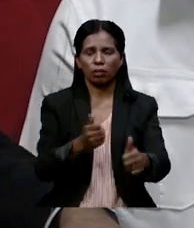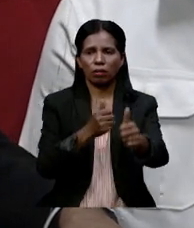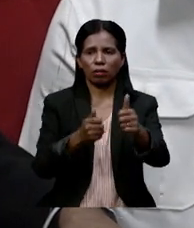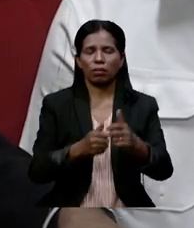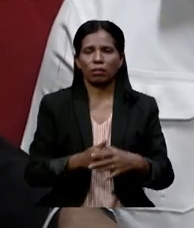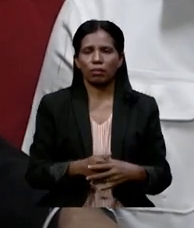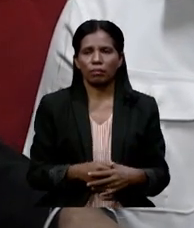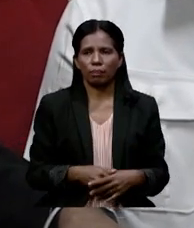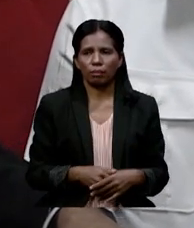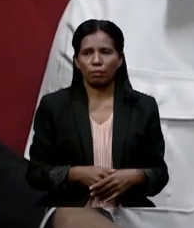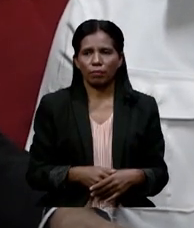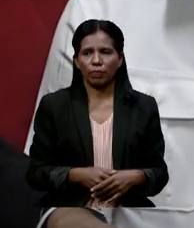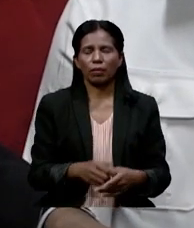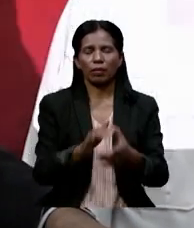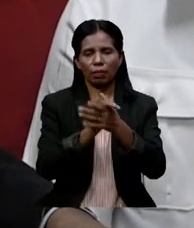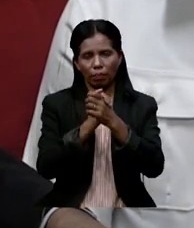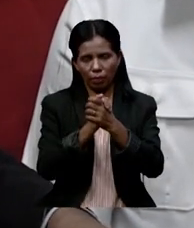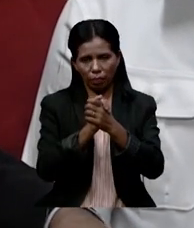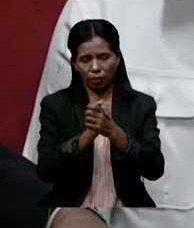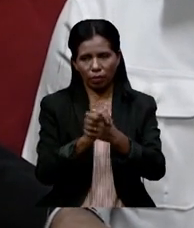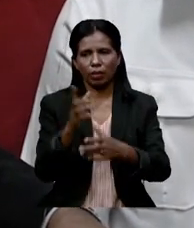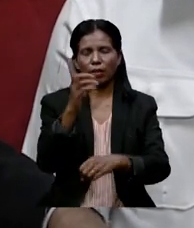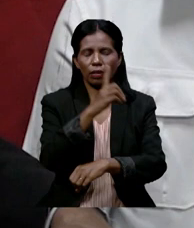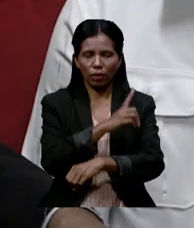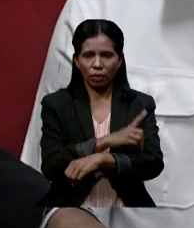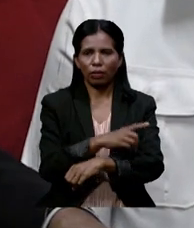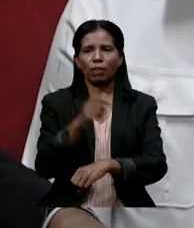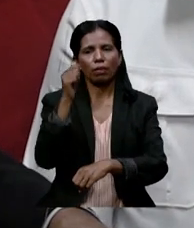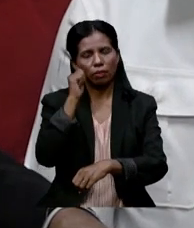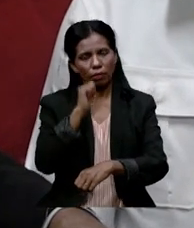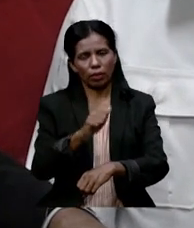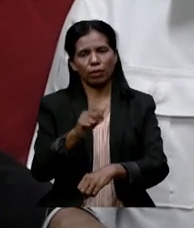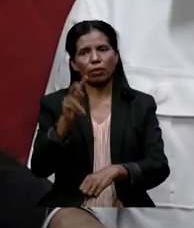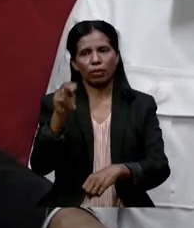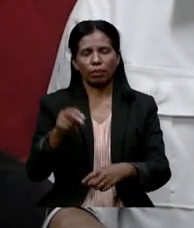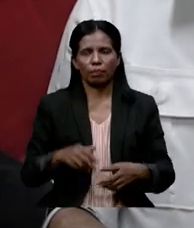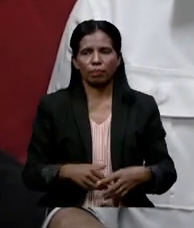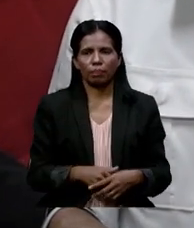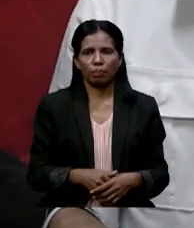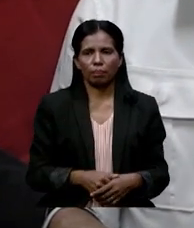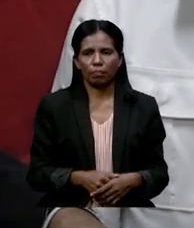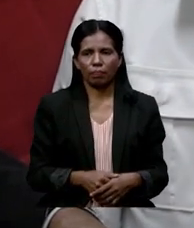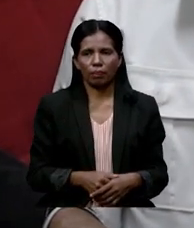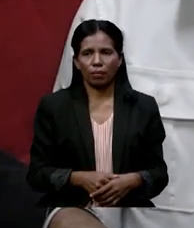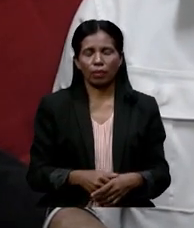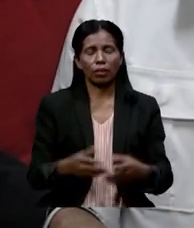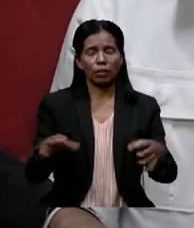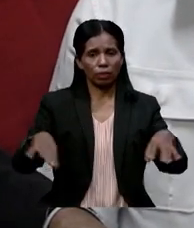monotã. Mas parabéns, valoram, feto, nem. A casa,